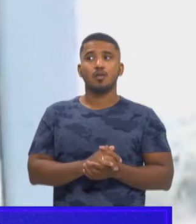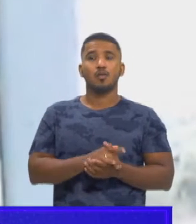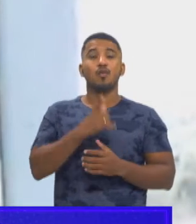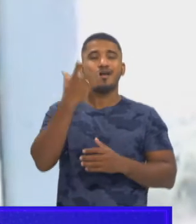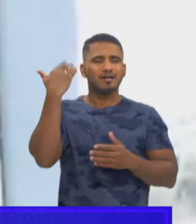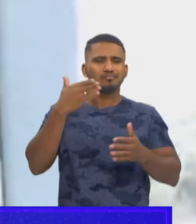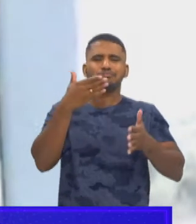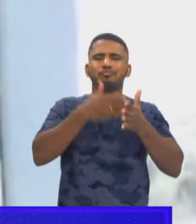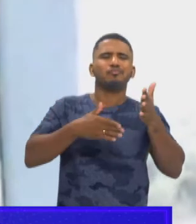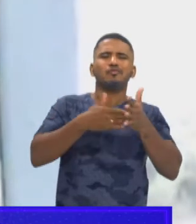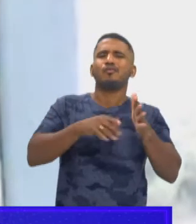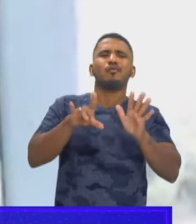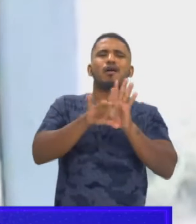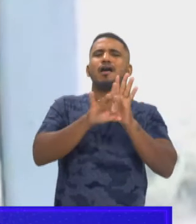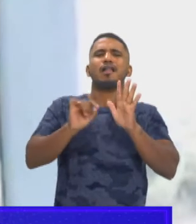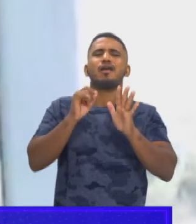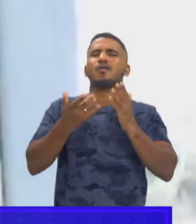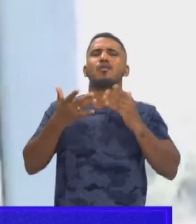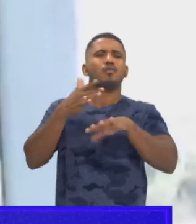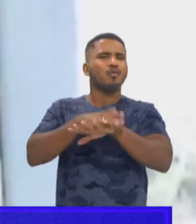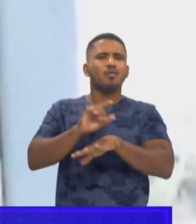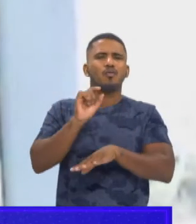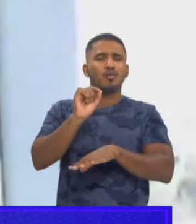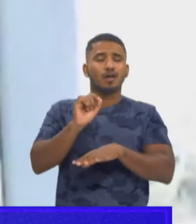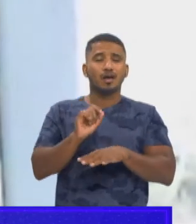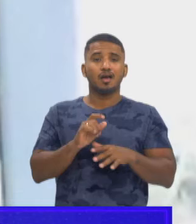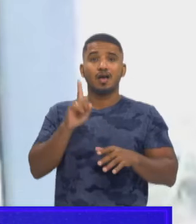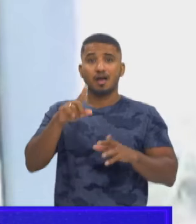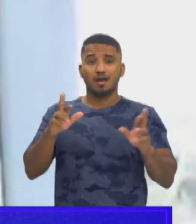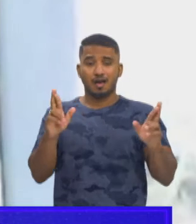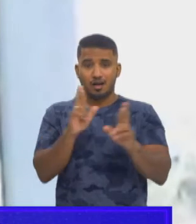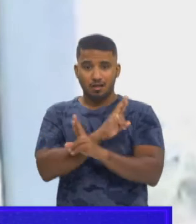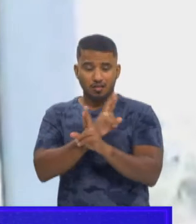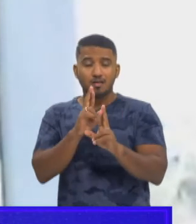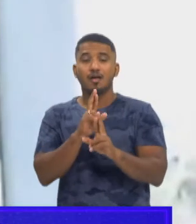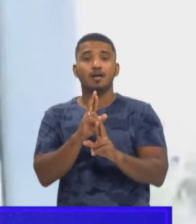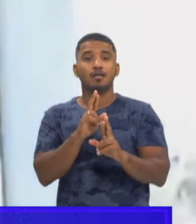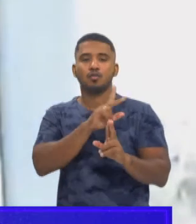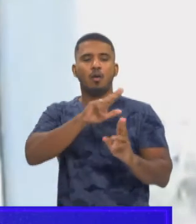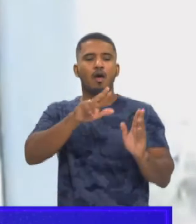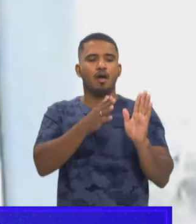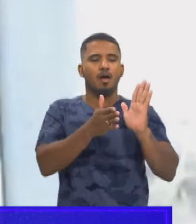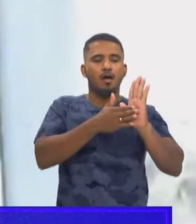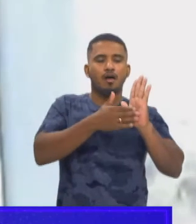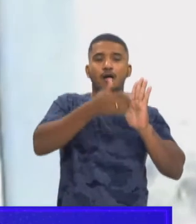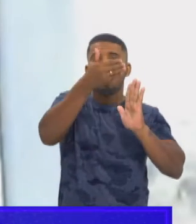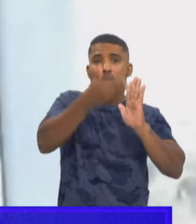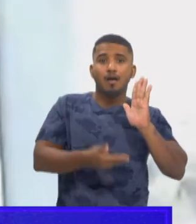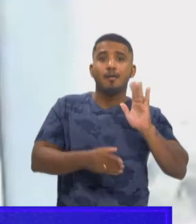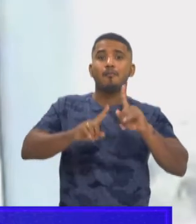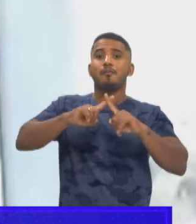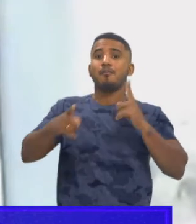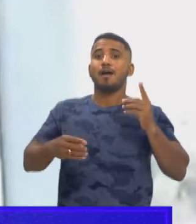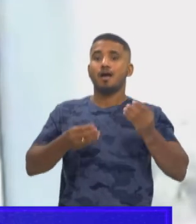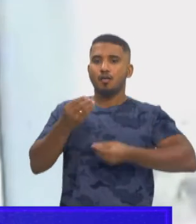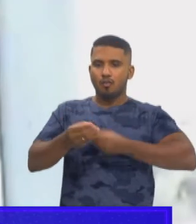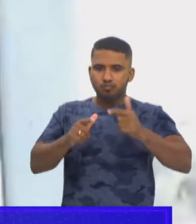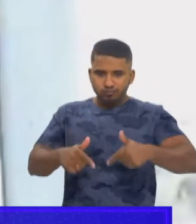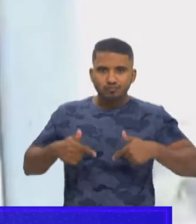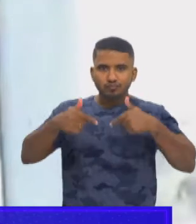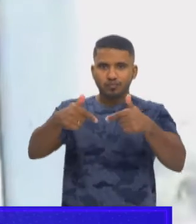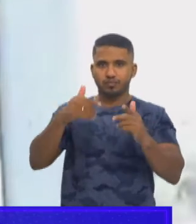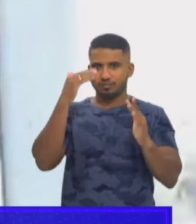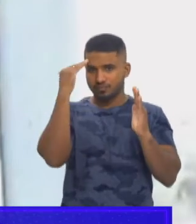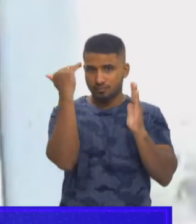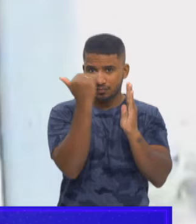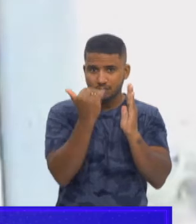matéria, certo? Mas eu vejo que o maior entrave que hoje temos, o maior entrave dessa nossa Lei